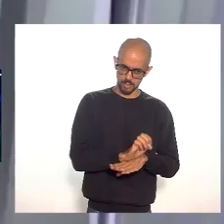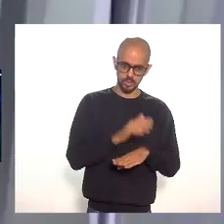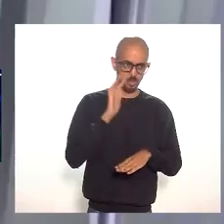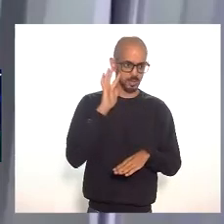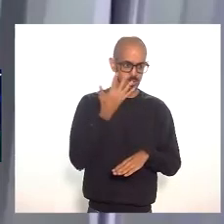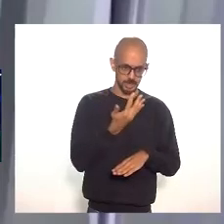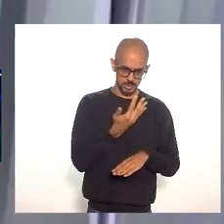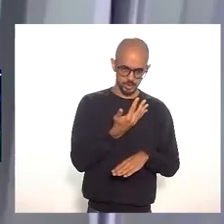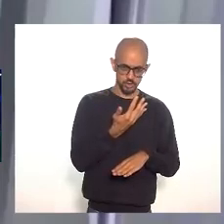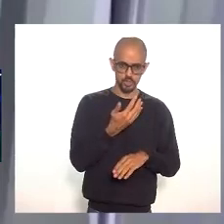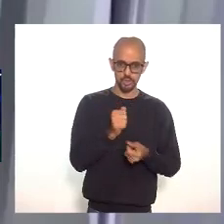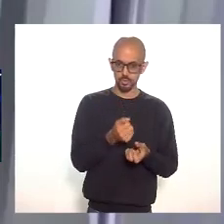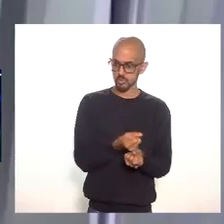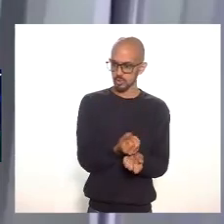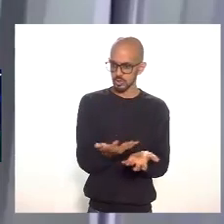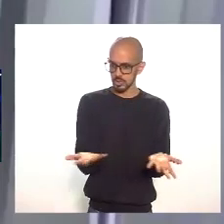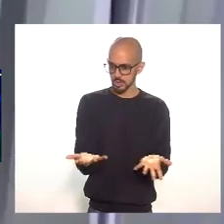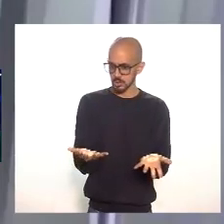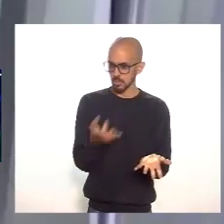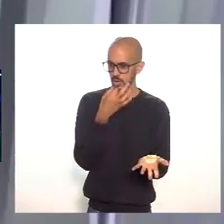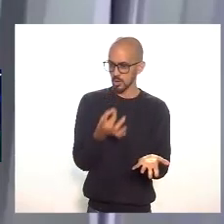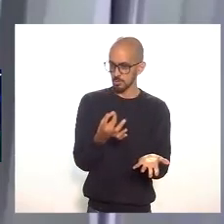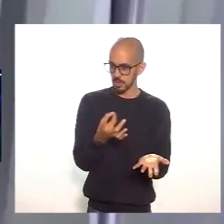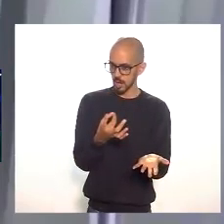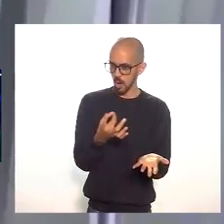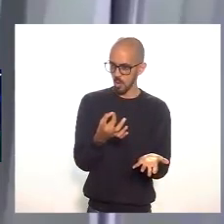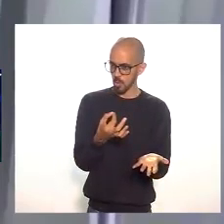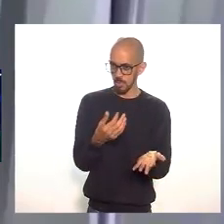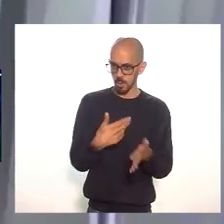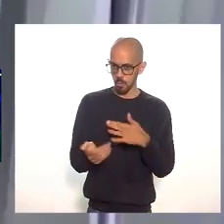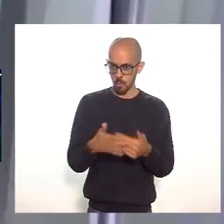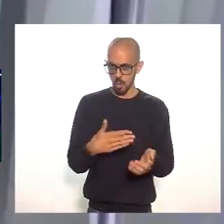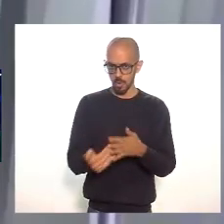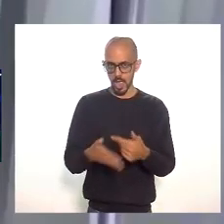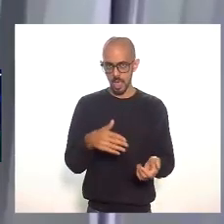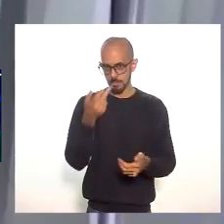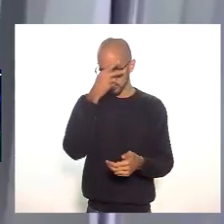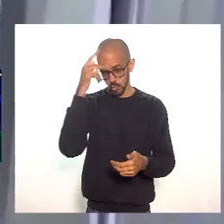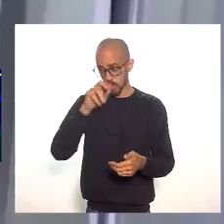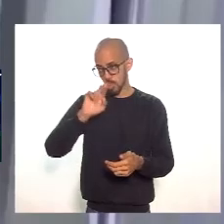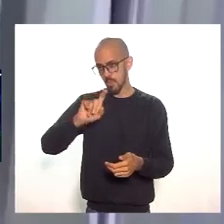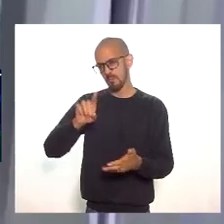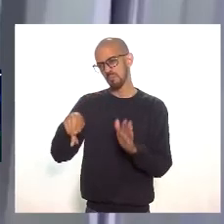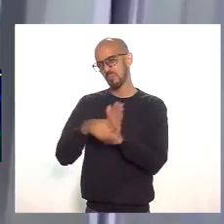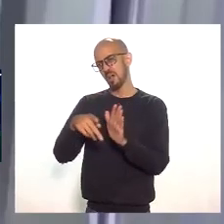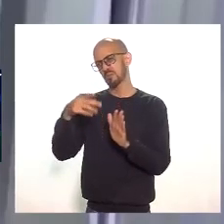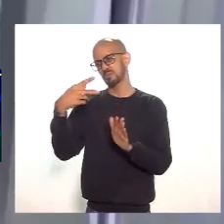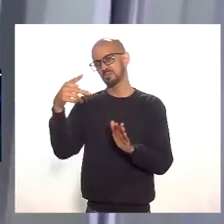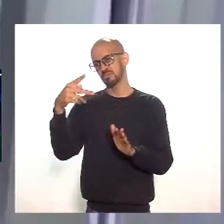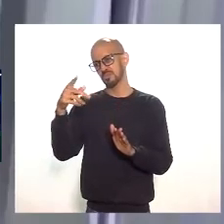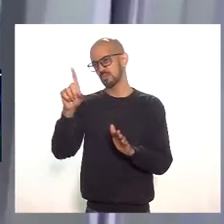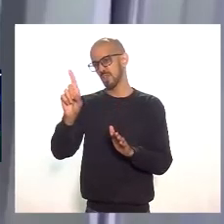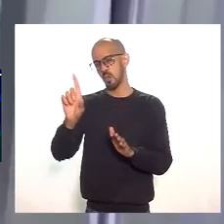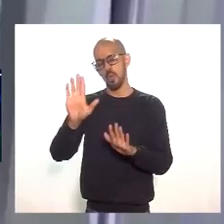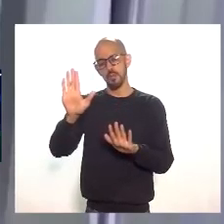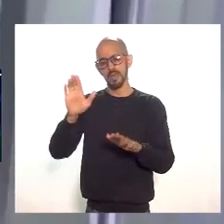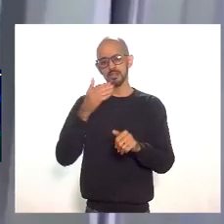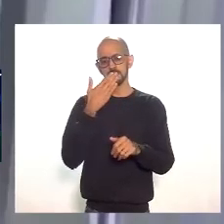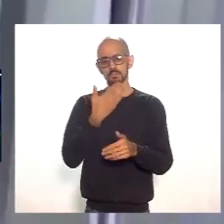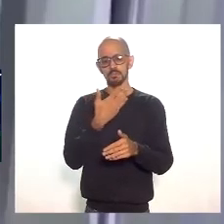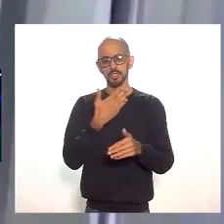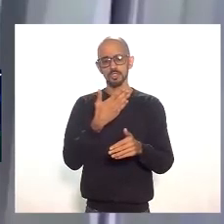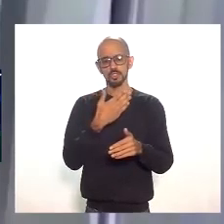decidido distribuir um parecer, a quem quer que seja, não especificamente a deputada Adriana Baltazar, enquanto há um pedido de